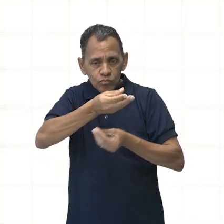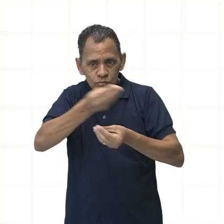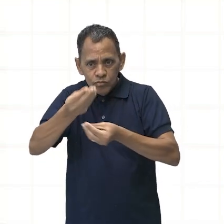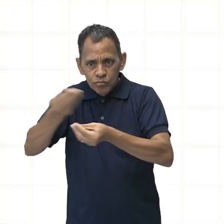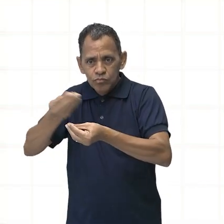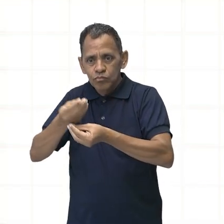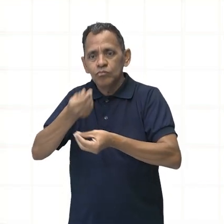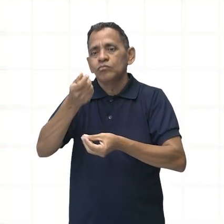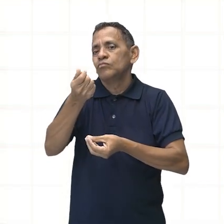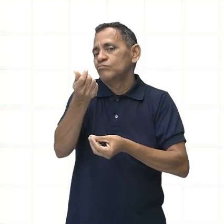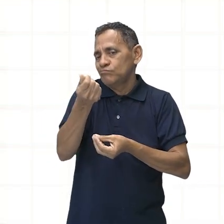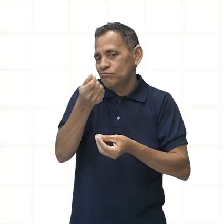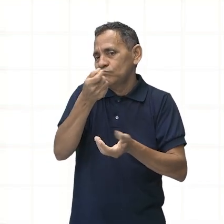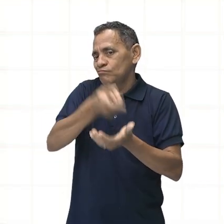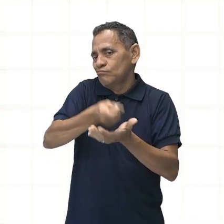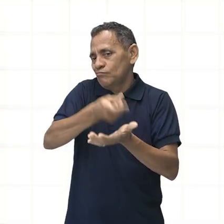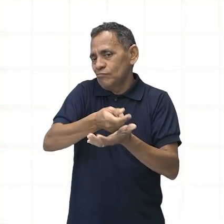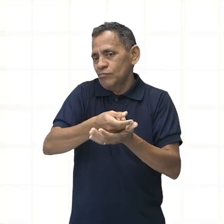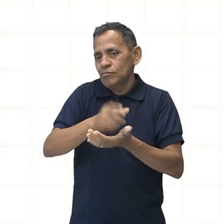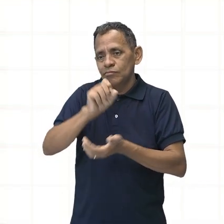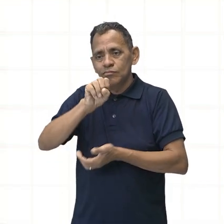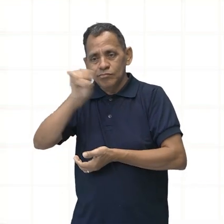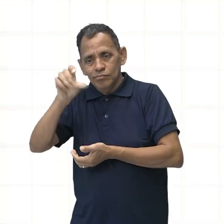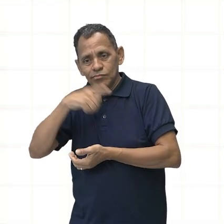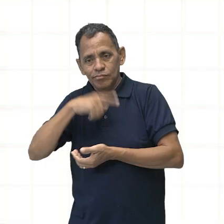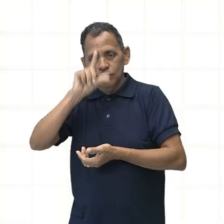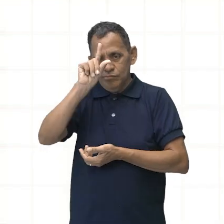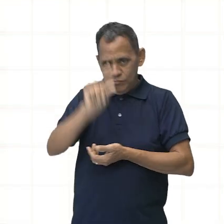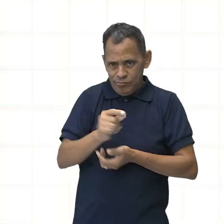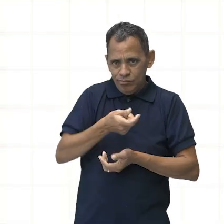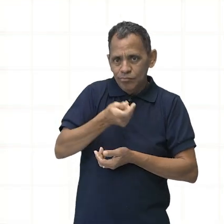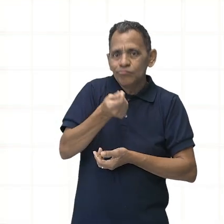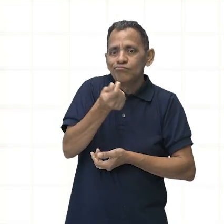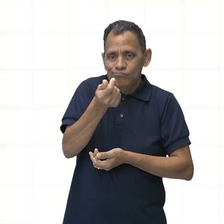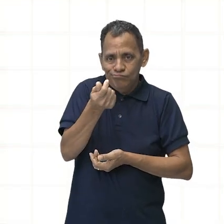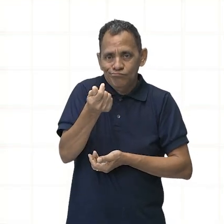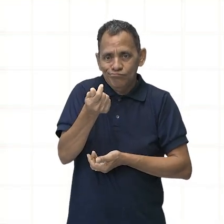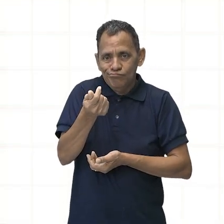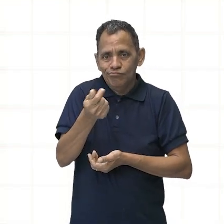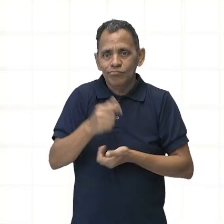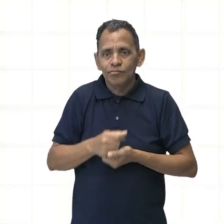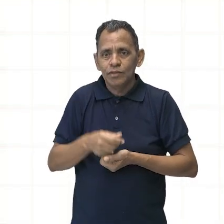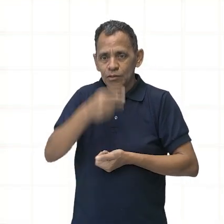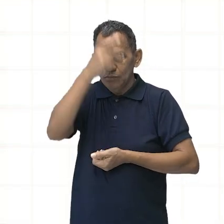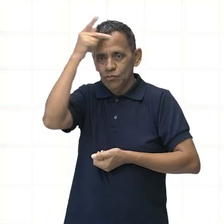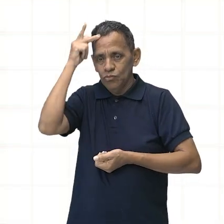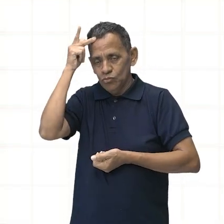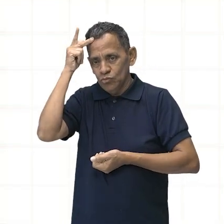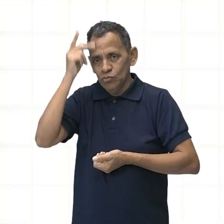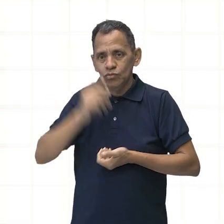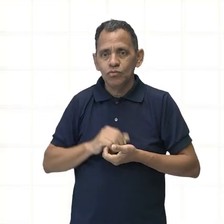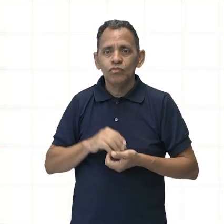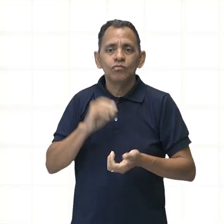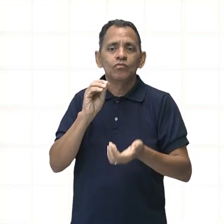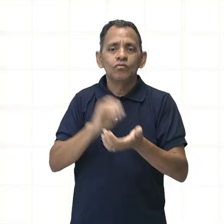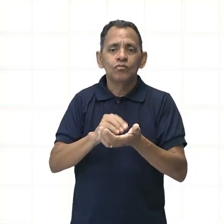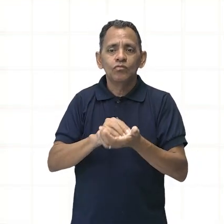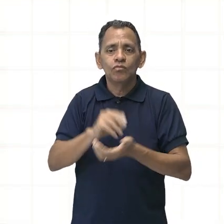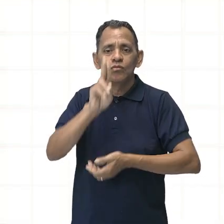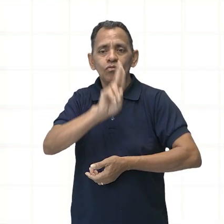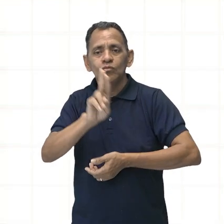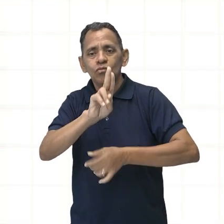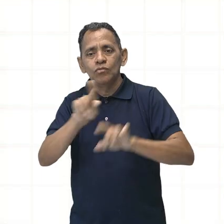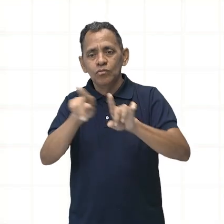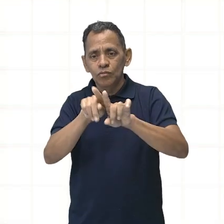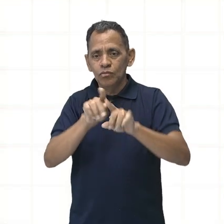para comprar. Estando com menos dinheiro para comprar, as pessoas vão deixar de consumir, né? E se deixam de consumir, não tem por que